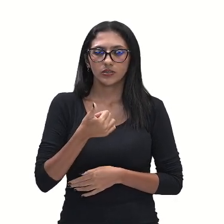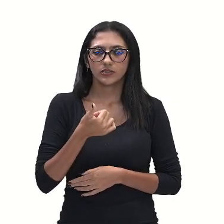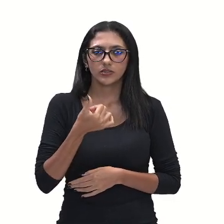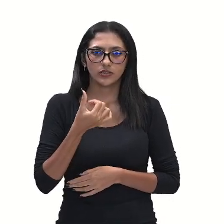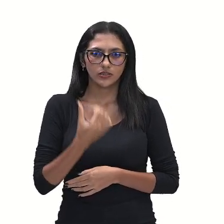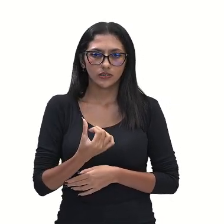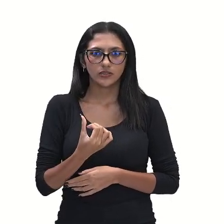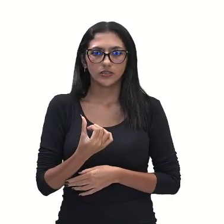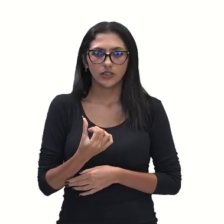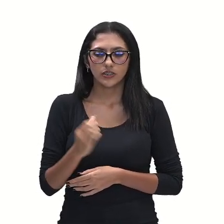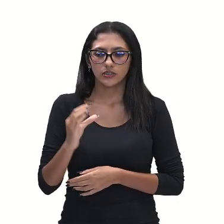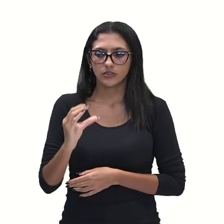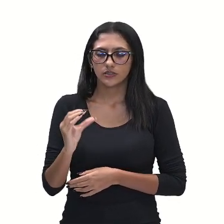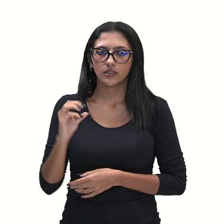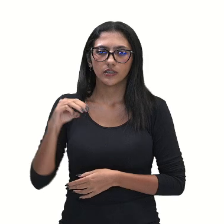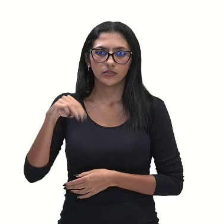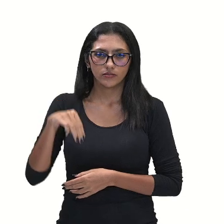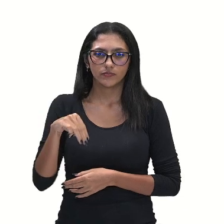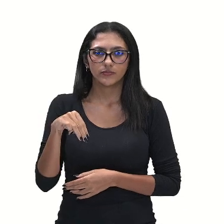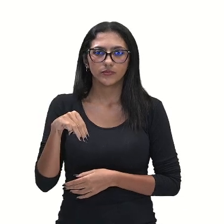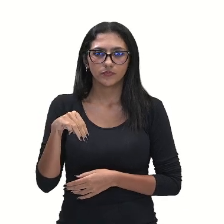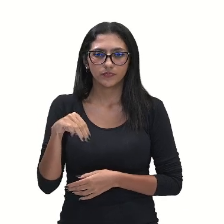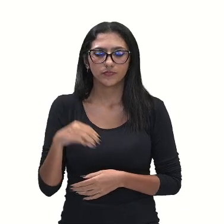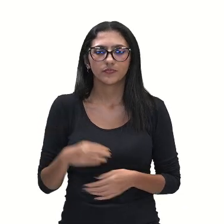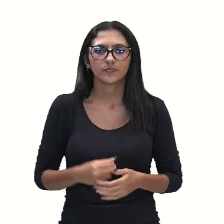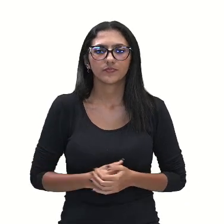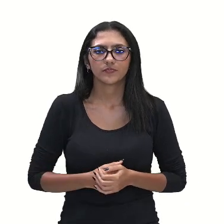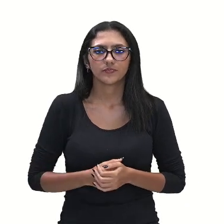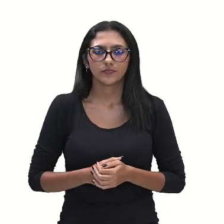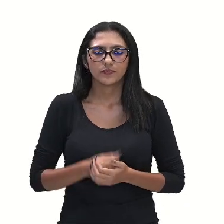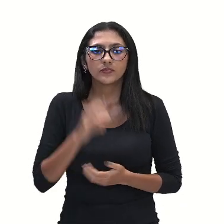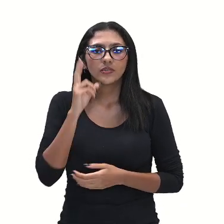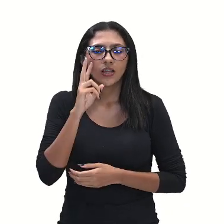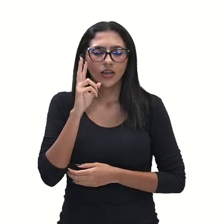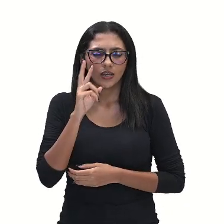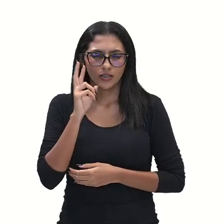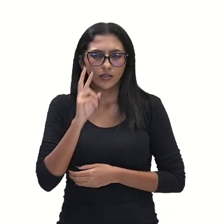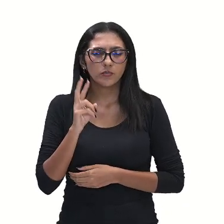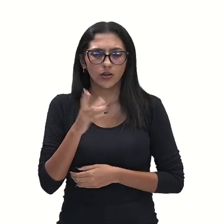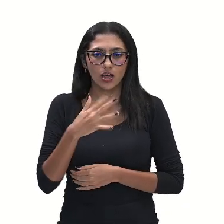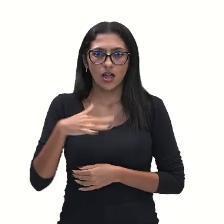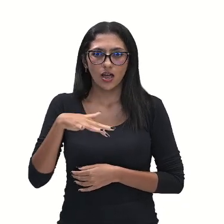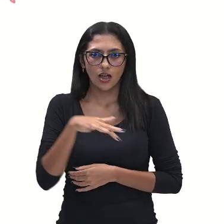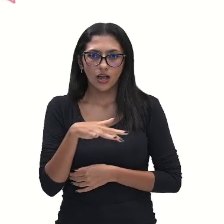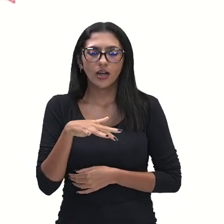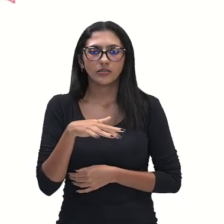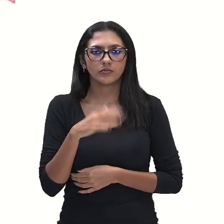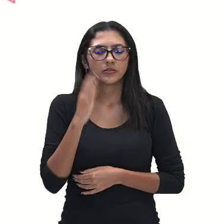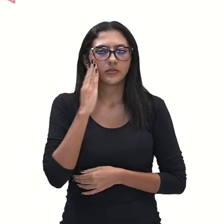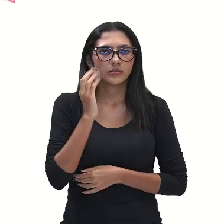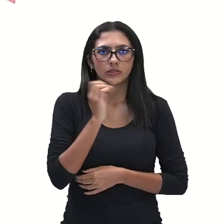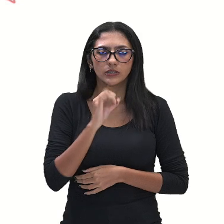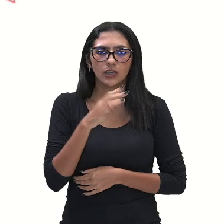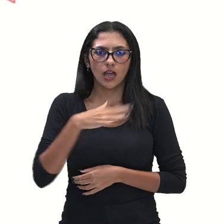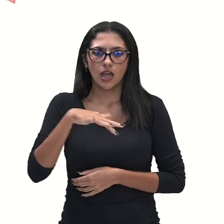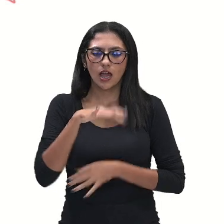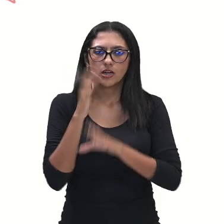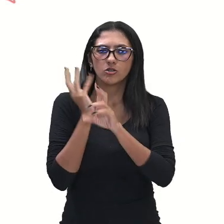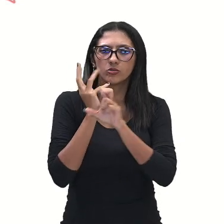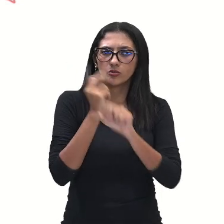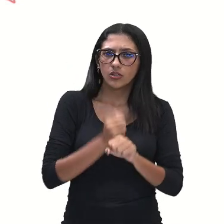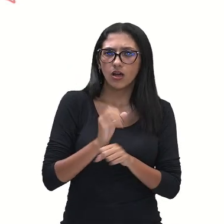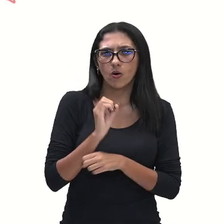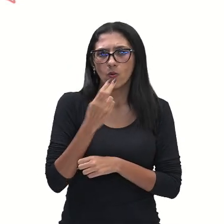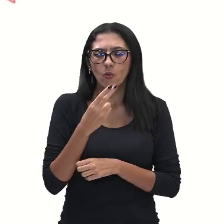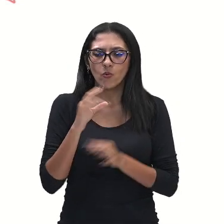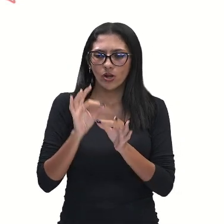452,16 centímetros quadrados. Não se esqueçam que toda área, seja a área total, área da base ou